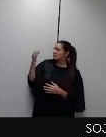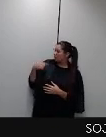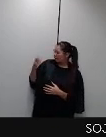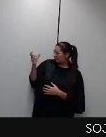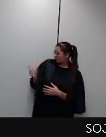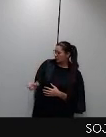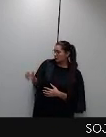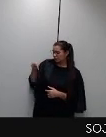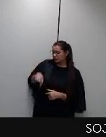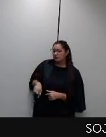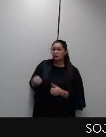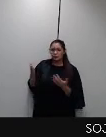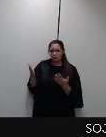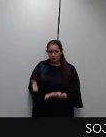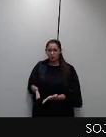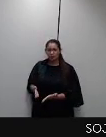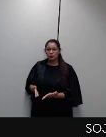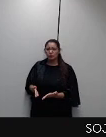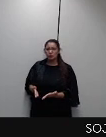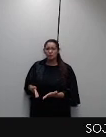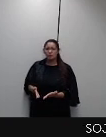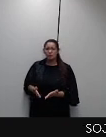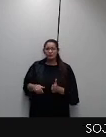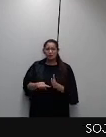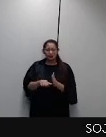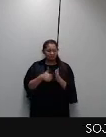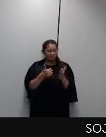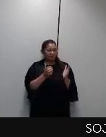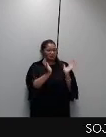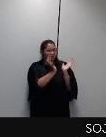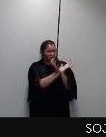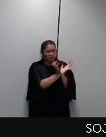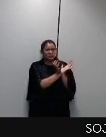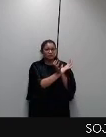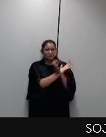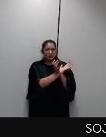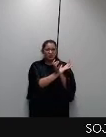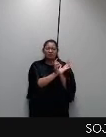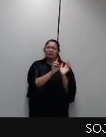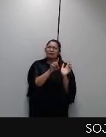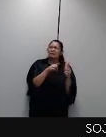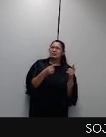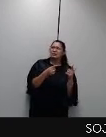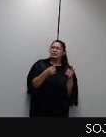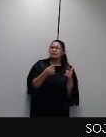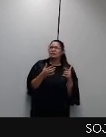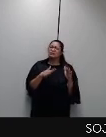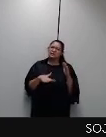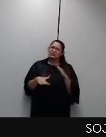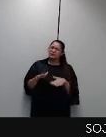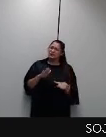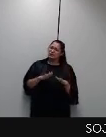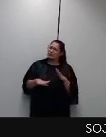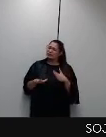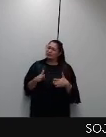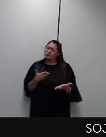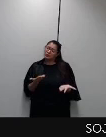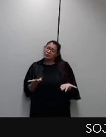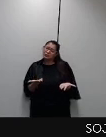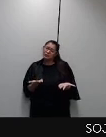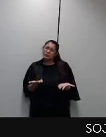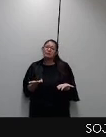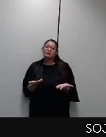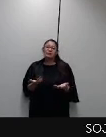prevaleça a primeira turma né sem que estejamos a desqualificar a leitura jurídica feita